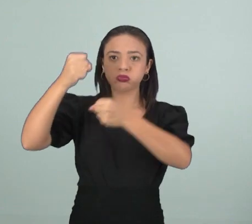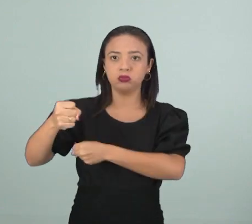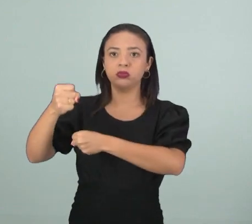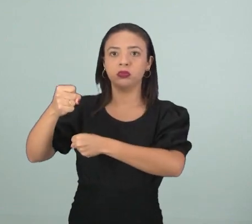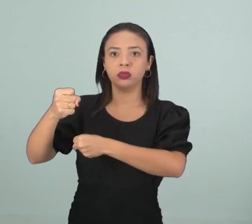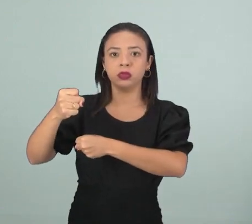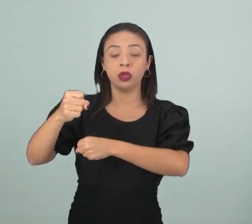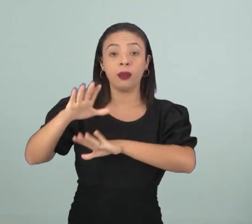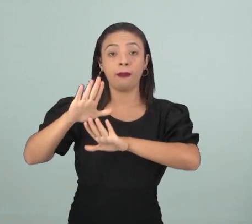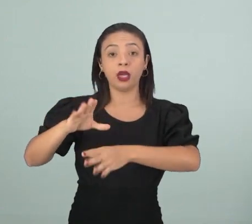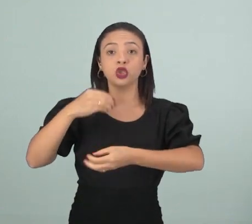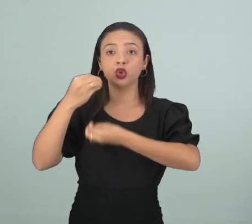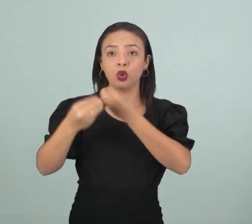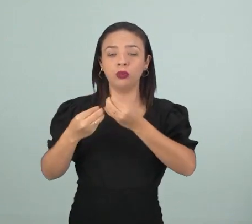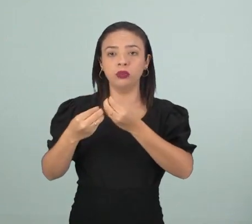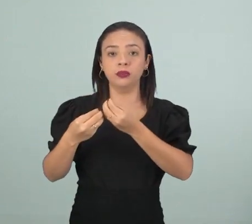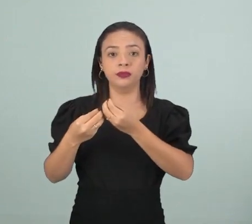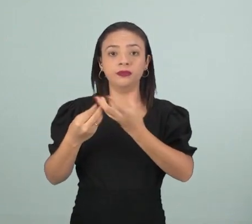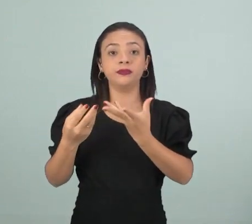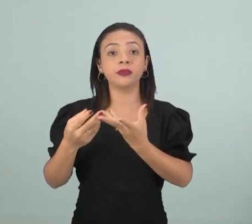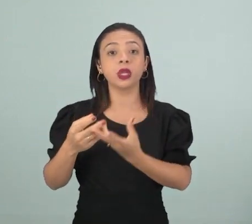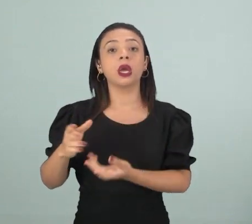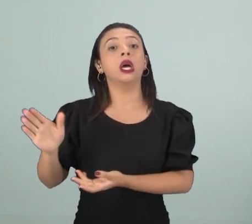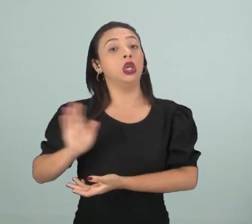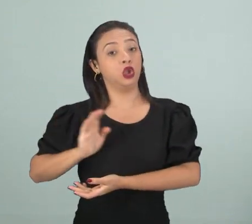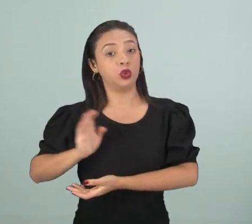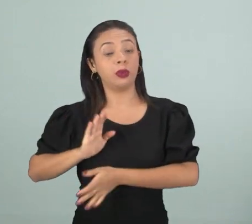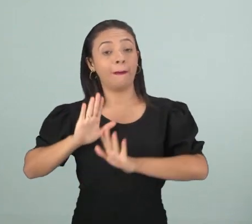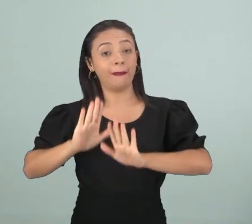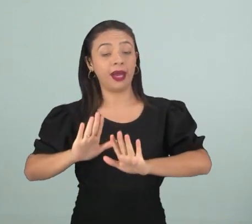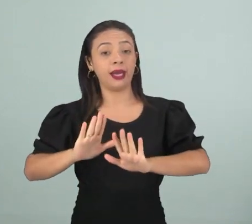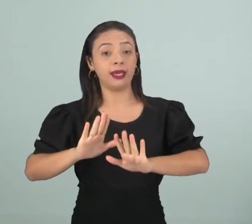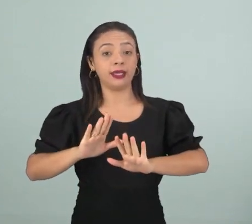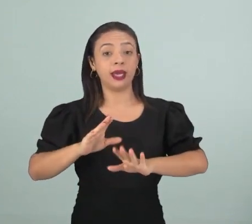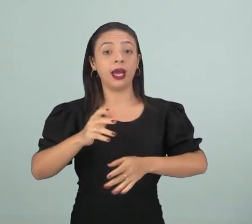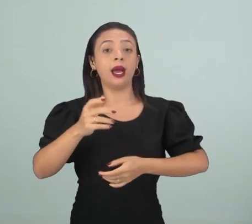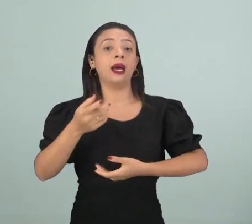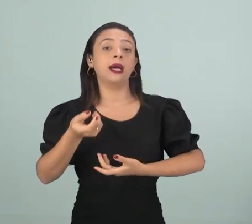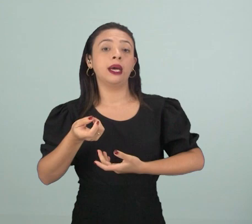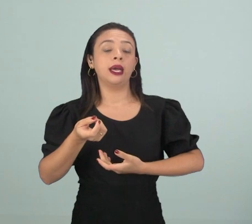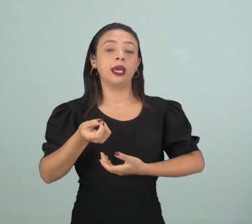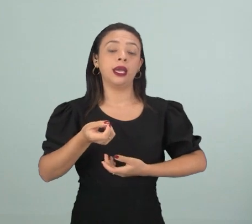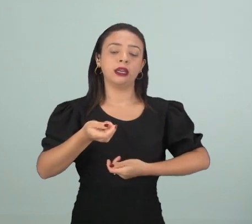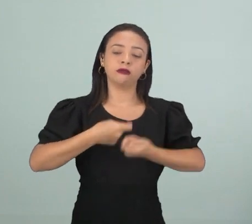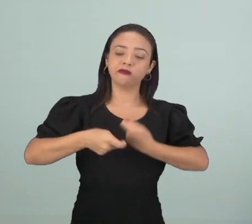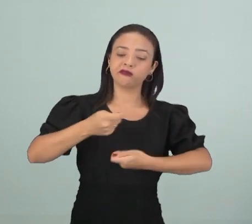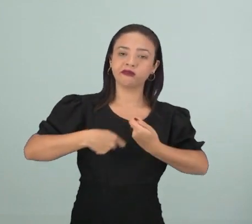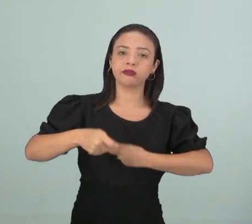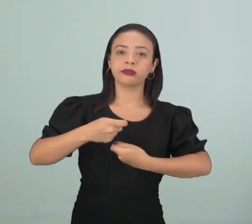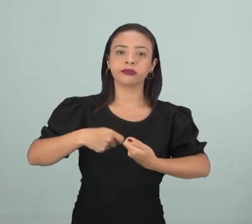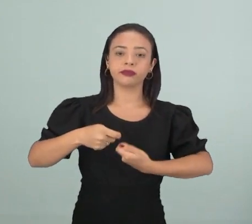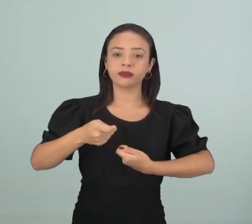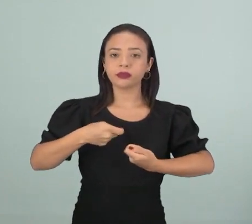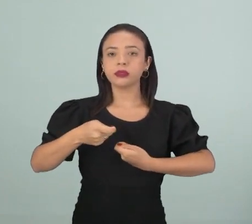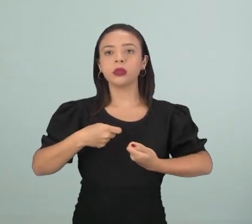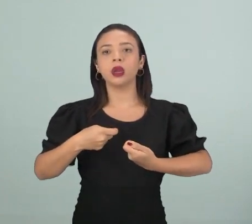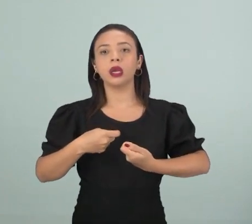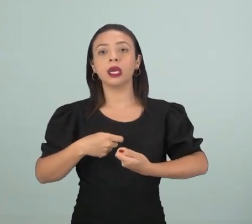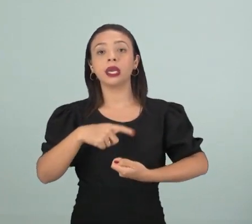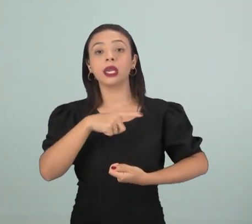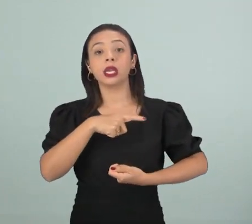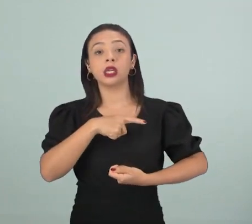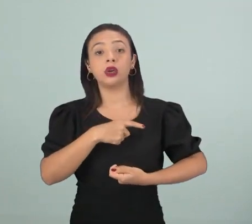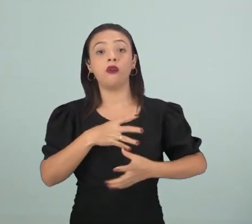mais nos aspectos da nobreza, mas as questões administrativas não eram do poderio do rei. E aí, a